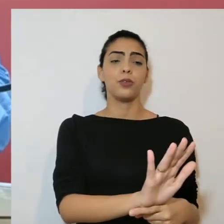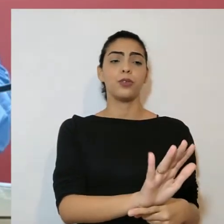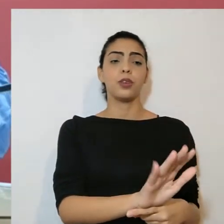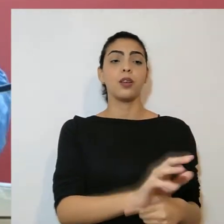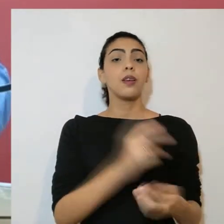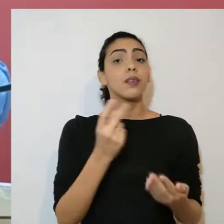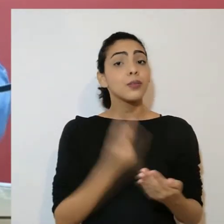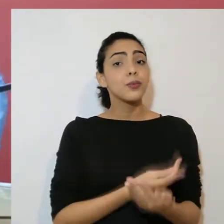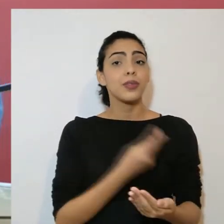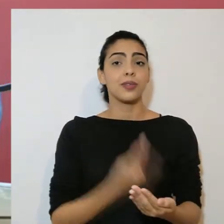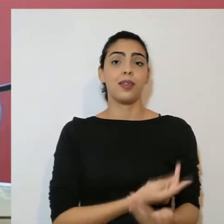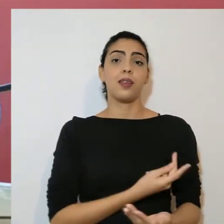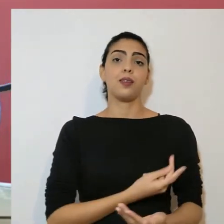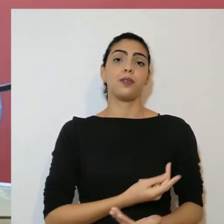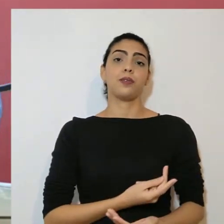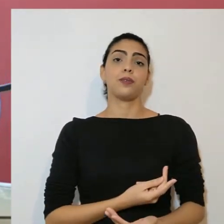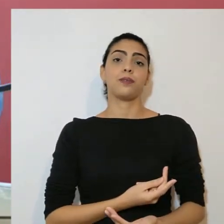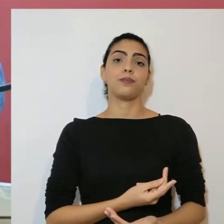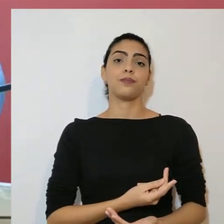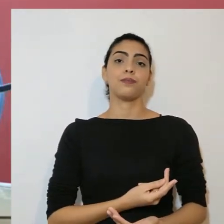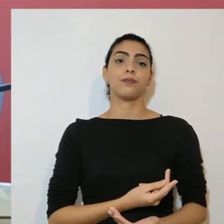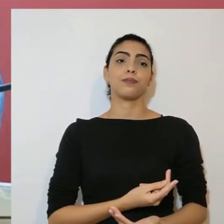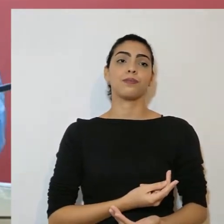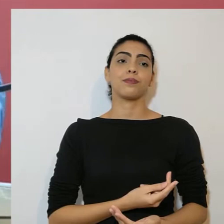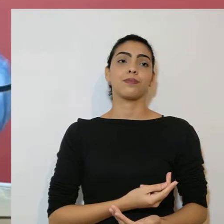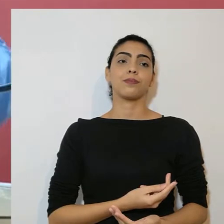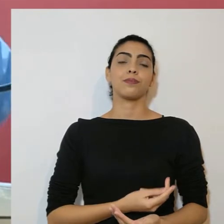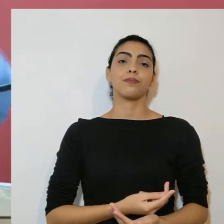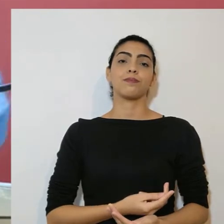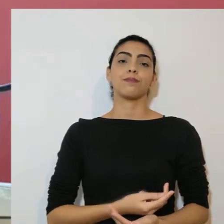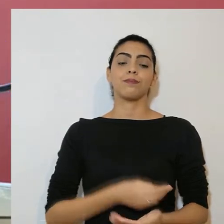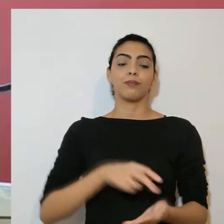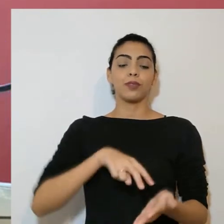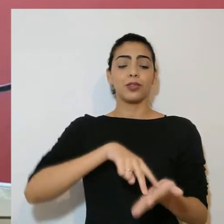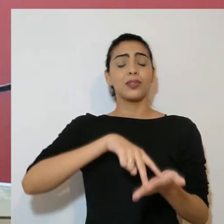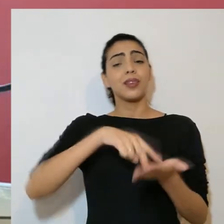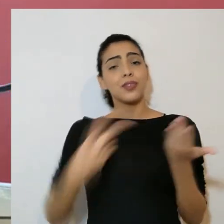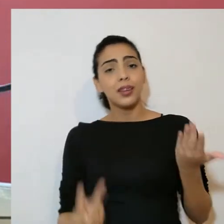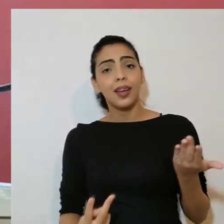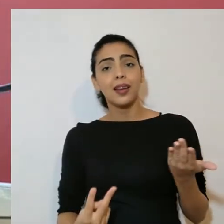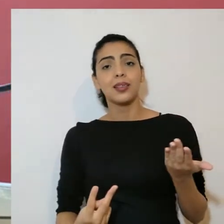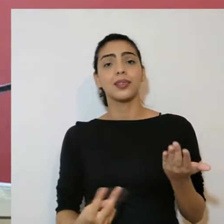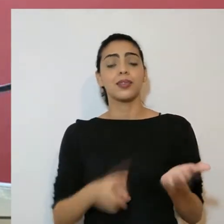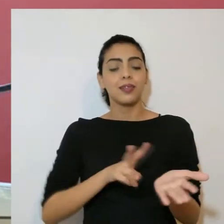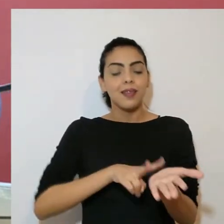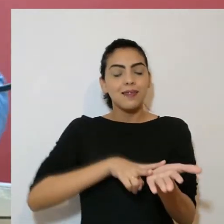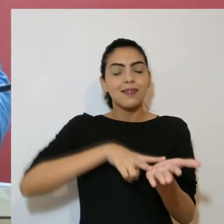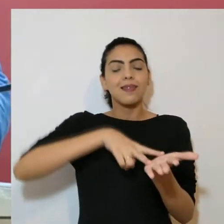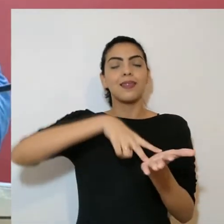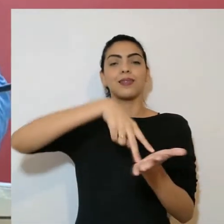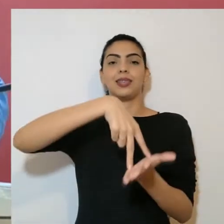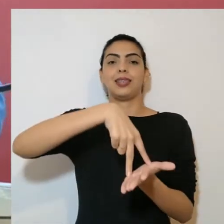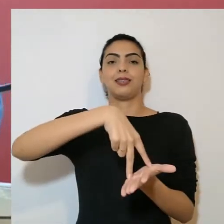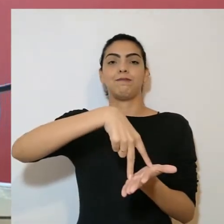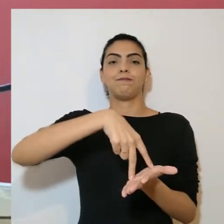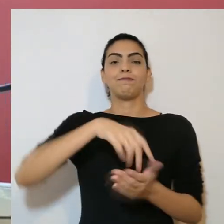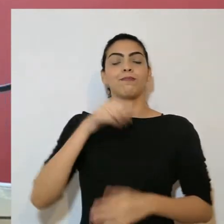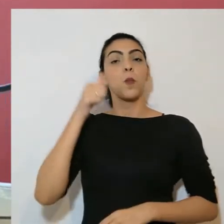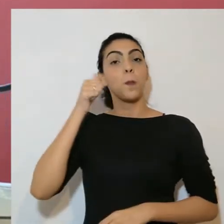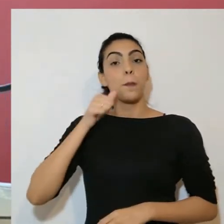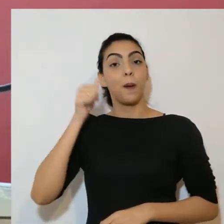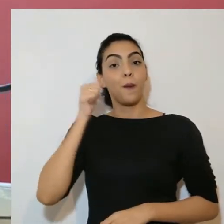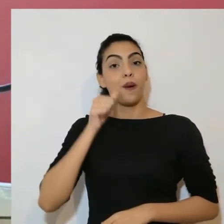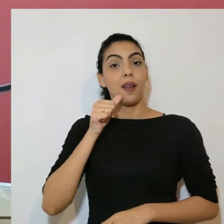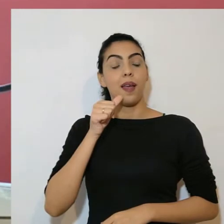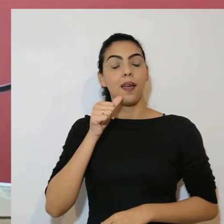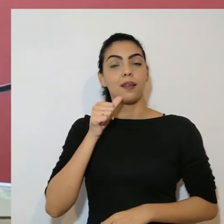seus erros a consertá-los, nos seus fracassos a se levantar. Uma